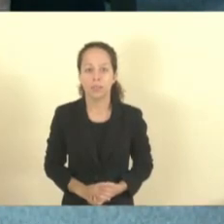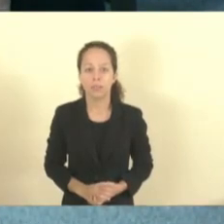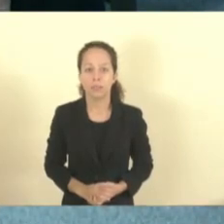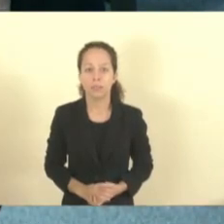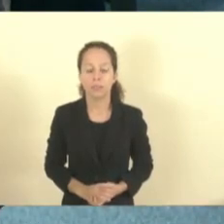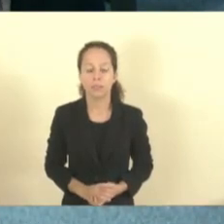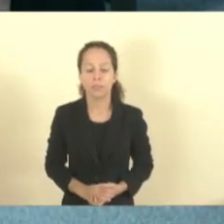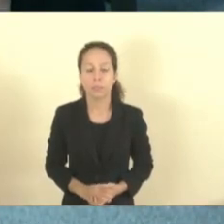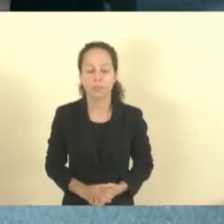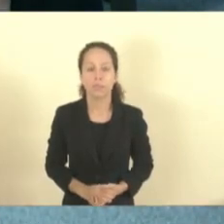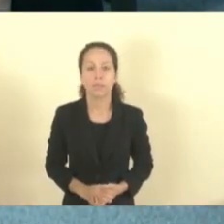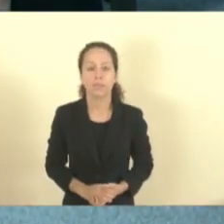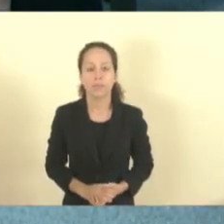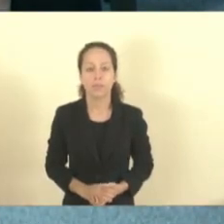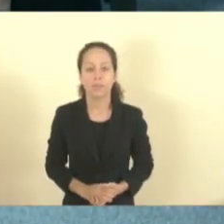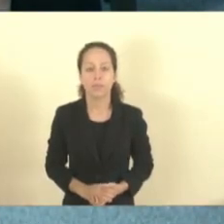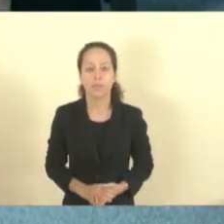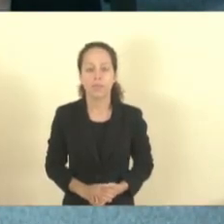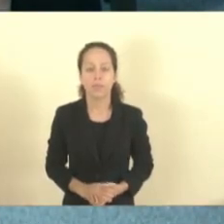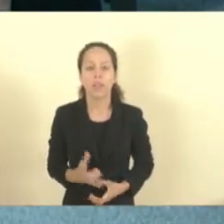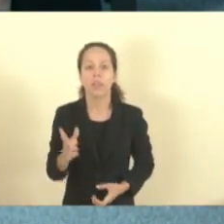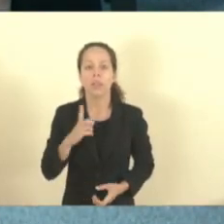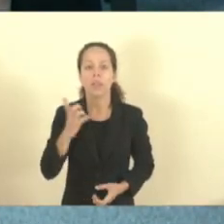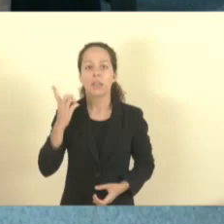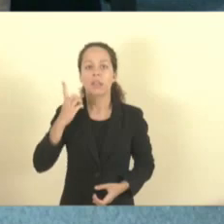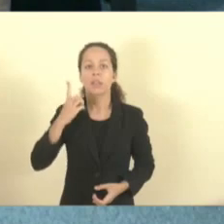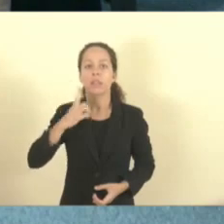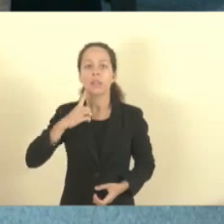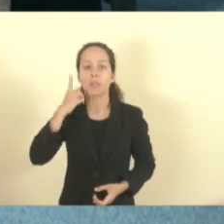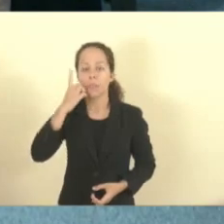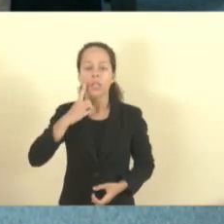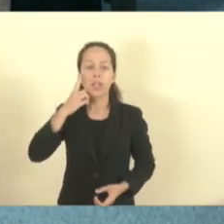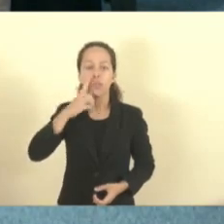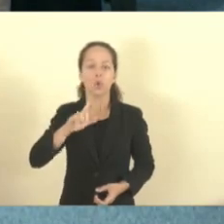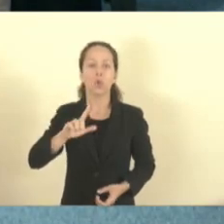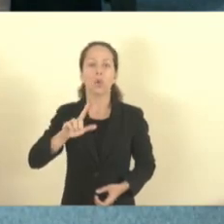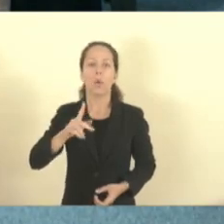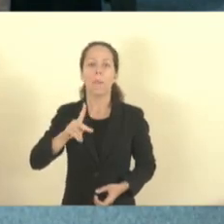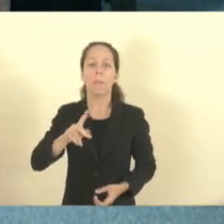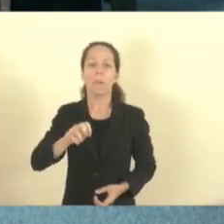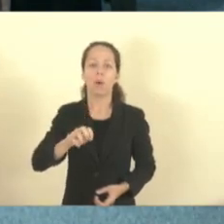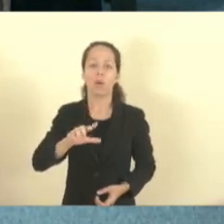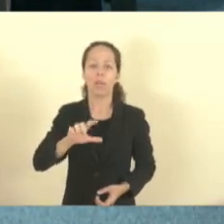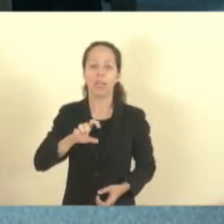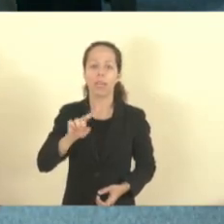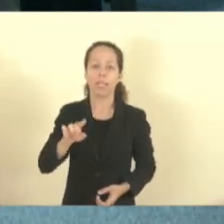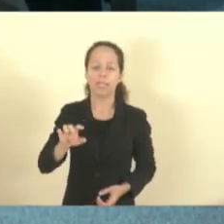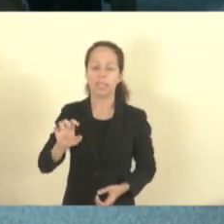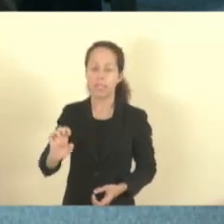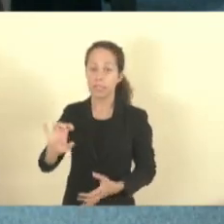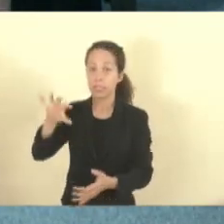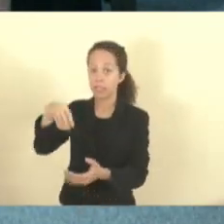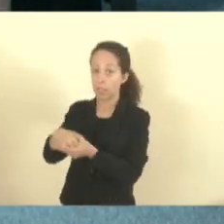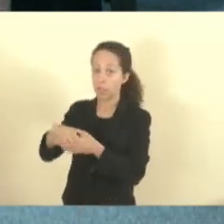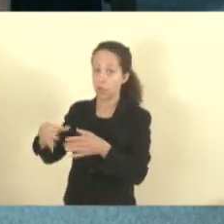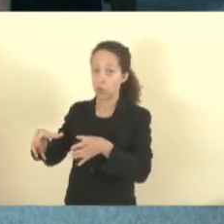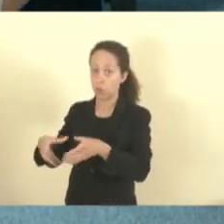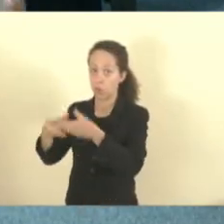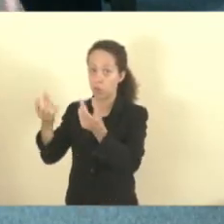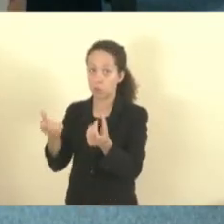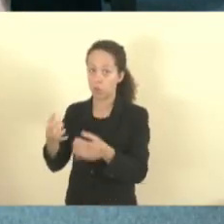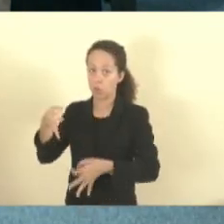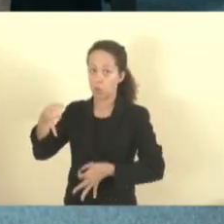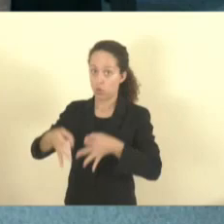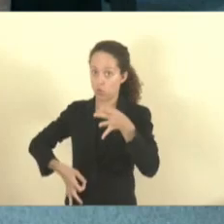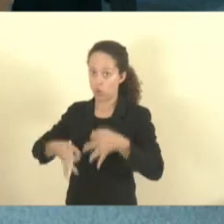contra o voto do deputado Lucas Polese na Comissão de Constituição e Justiça. Então ficam